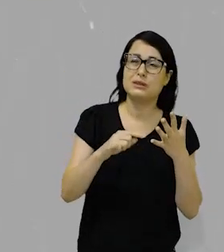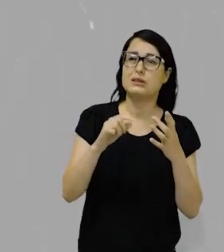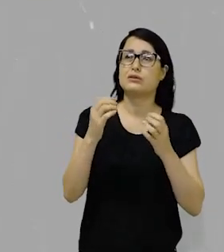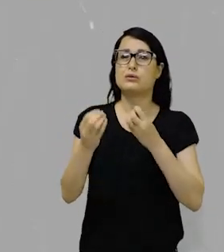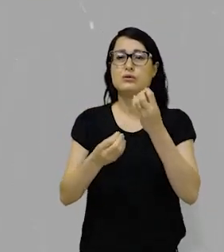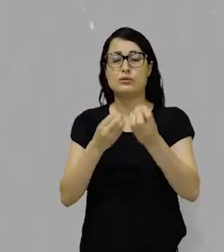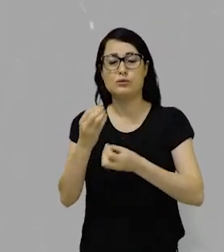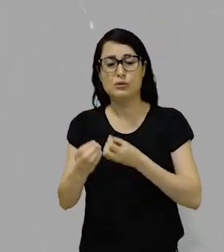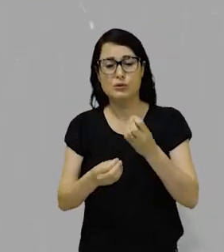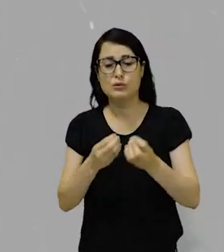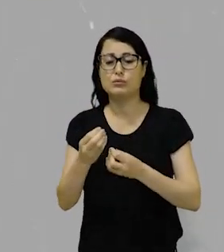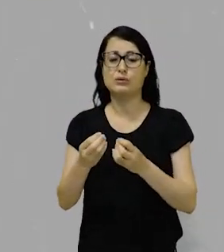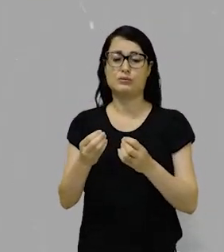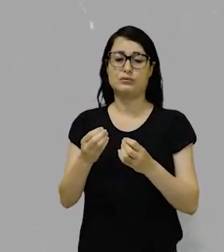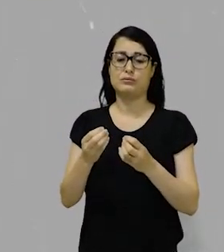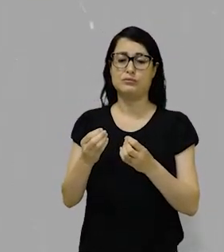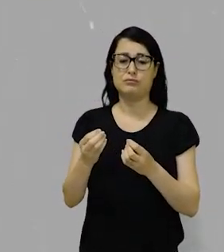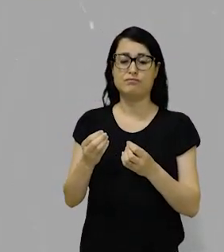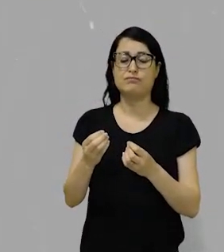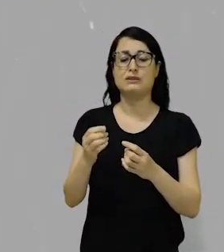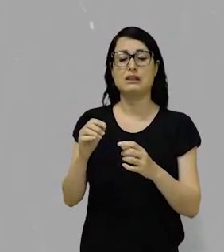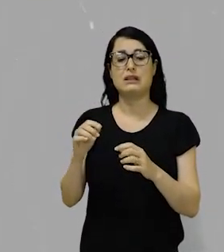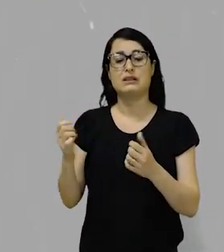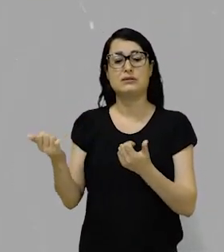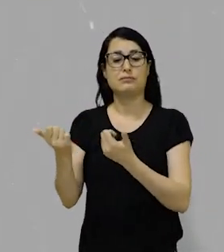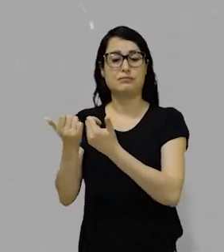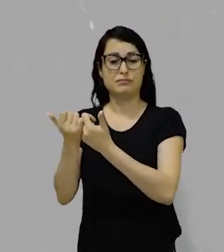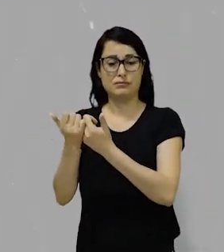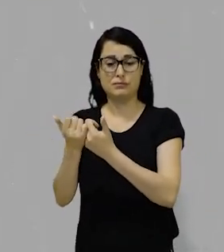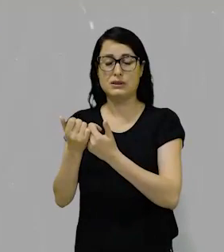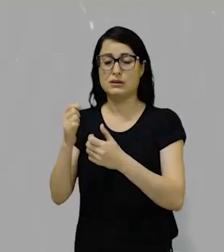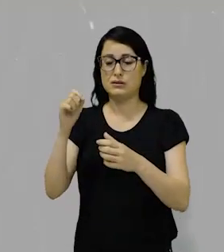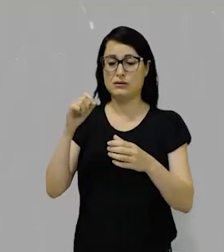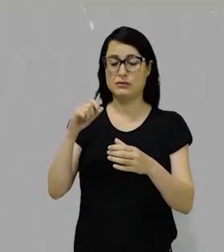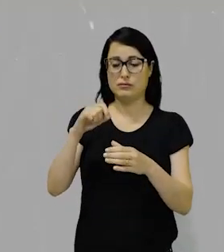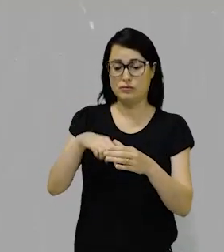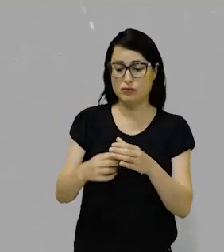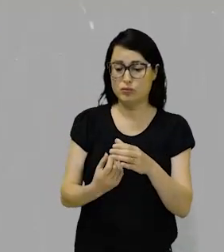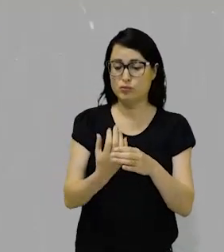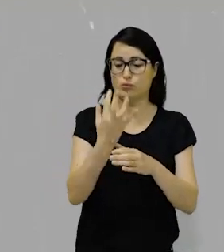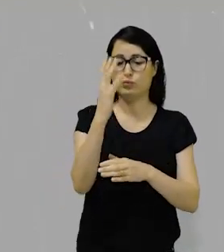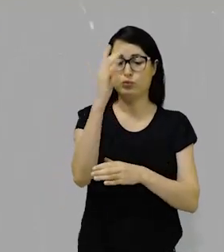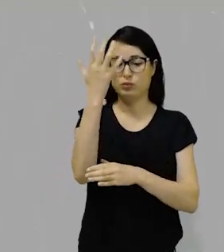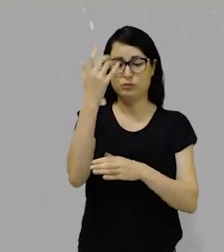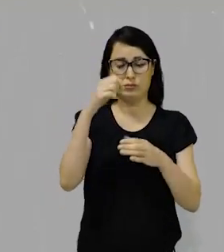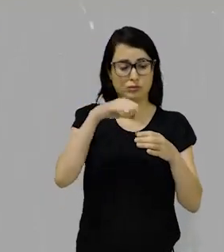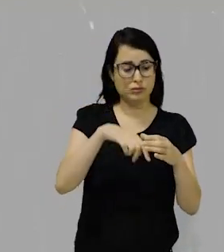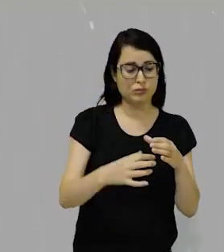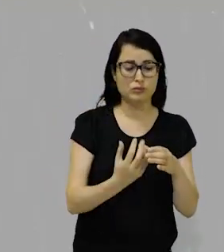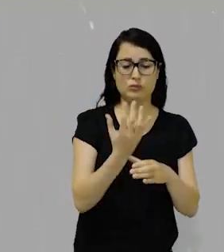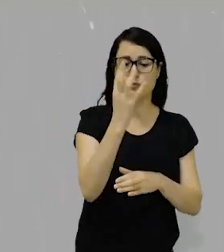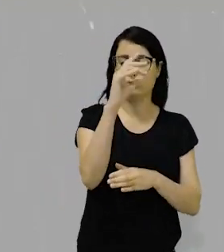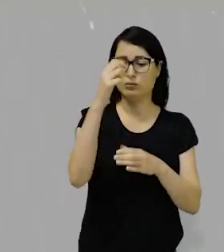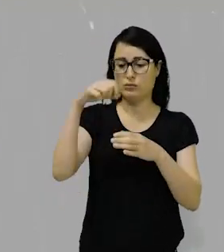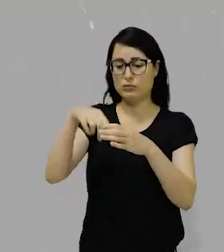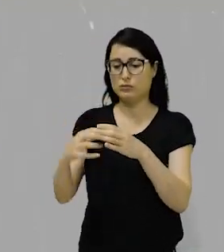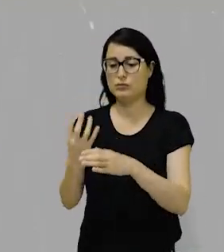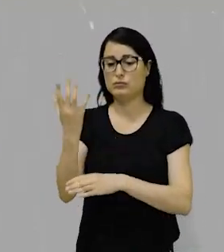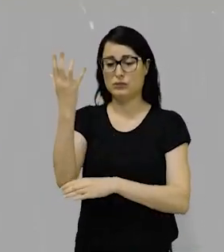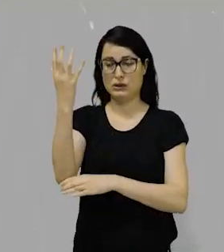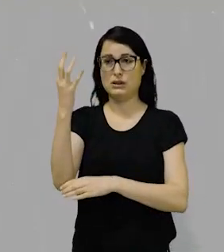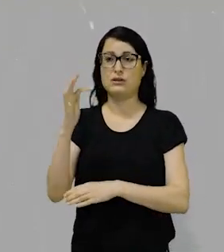meio ambiente. Como? Fazendo reflorestamento em outras áreas. Então, eu não comprometo os recursos para a geração